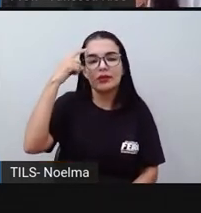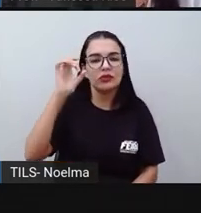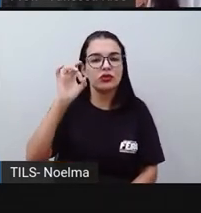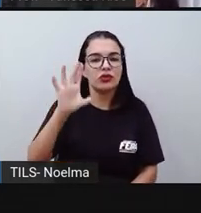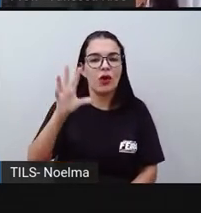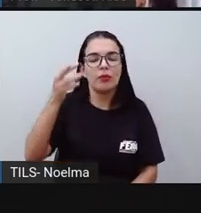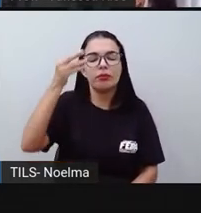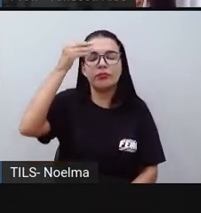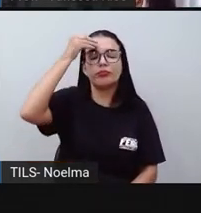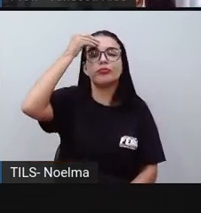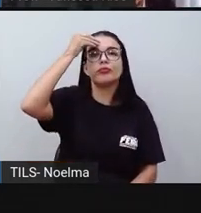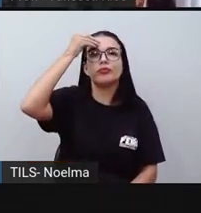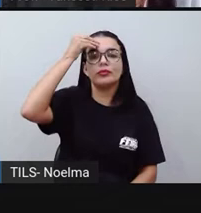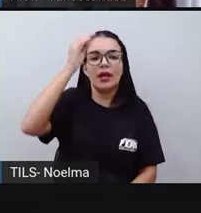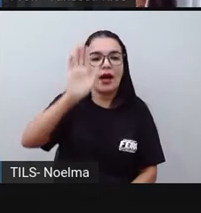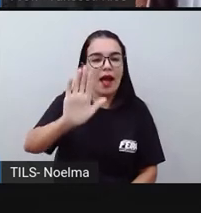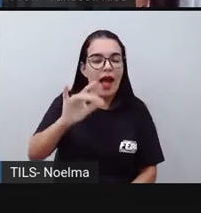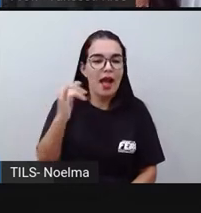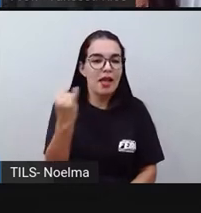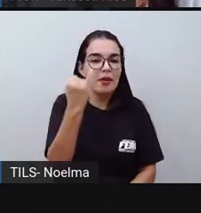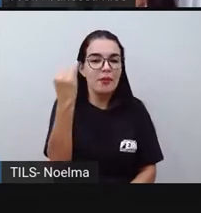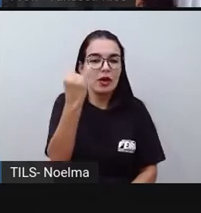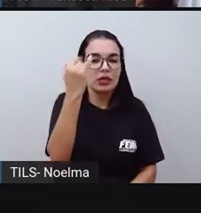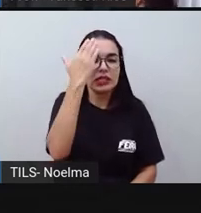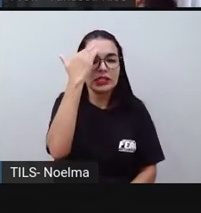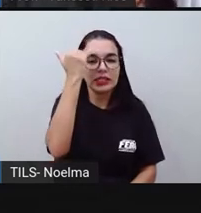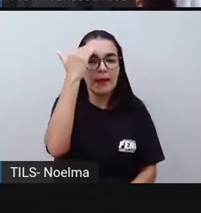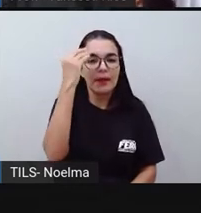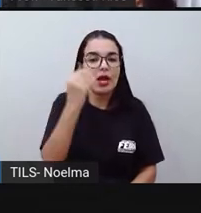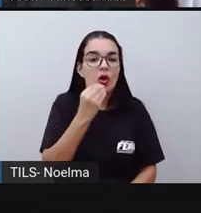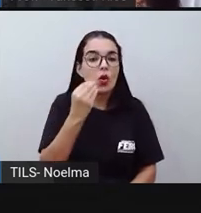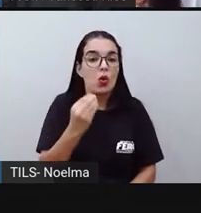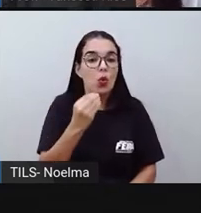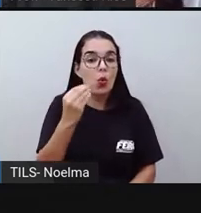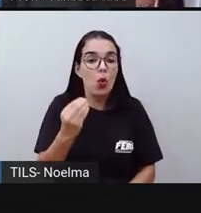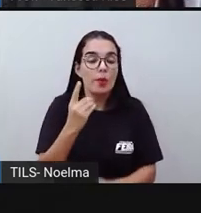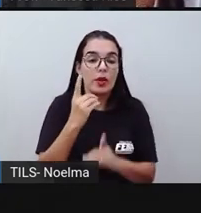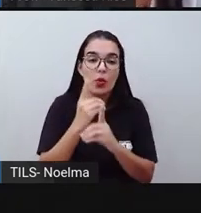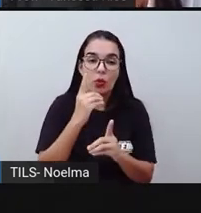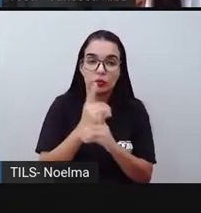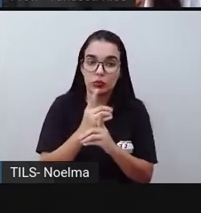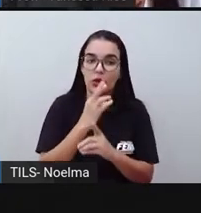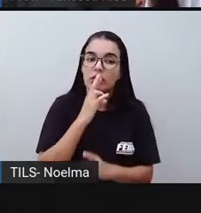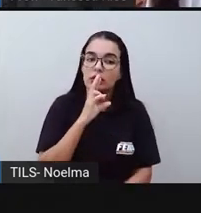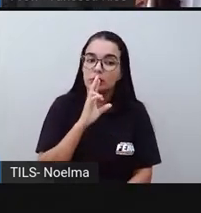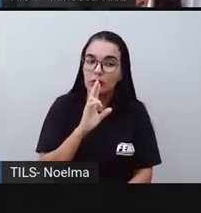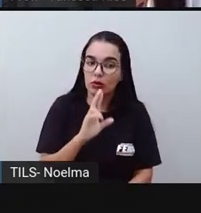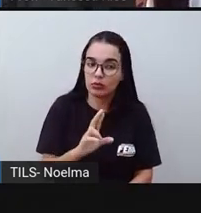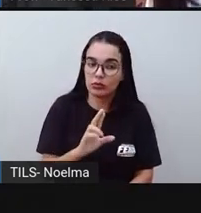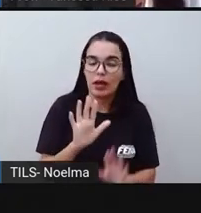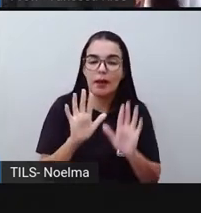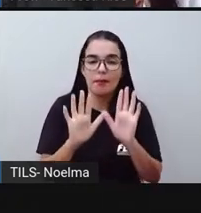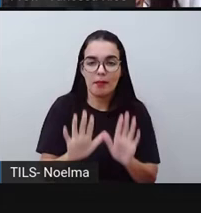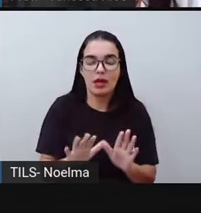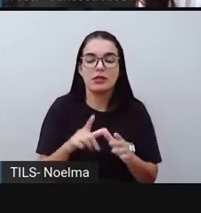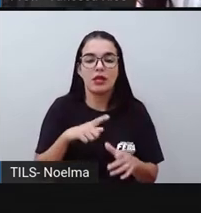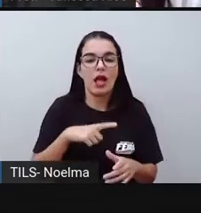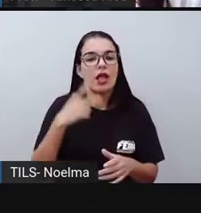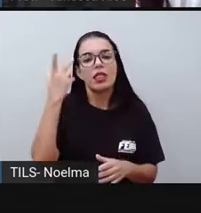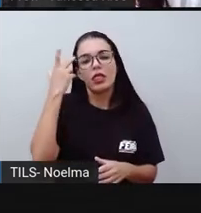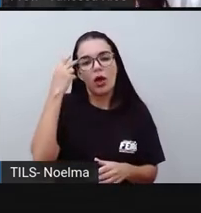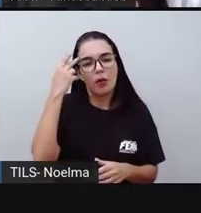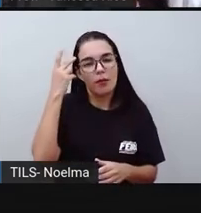esses resultados. O mais importante é saber como esses resultados eles foram encontrados. Mas é comum a gente